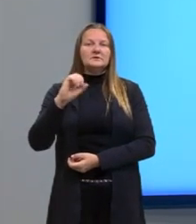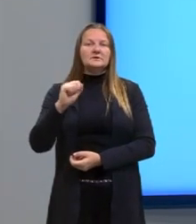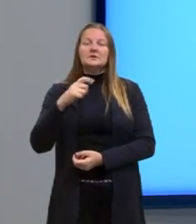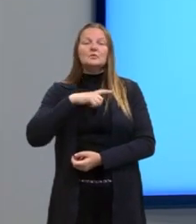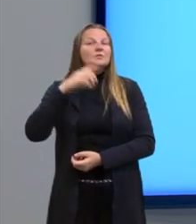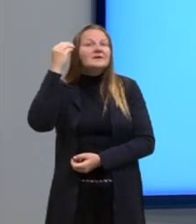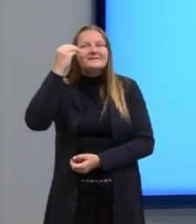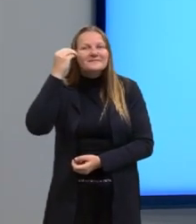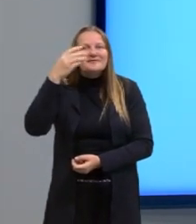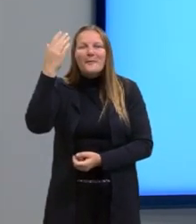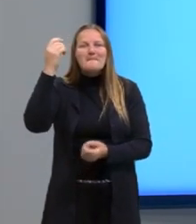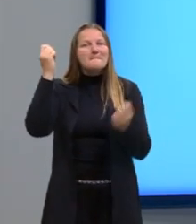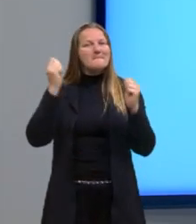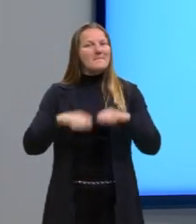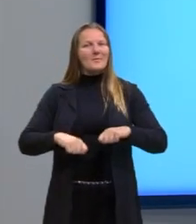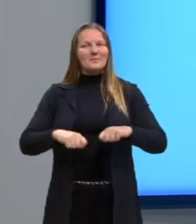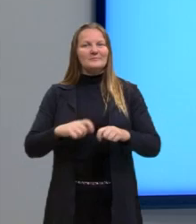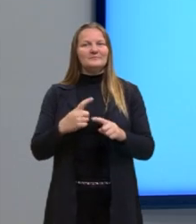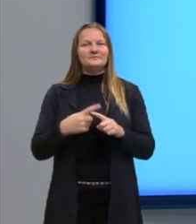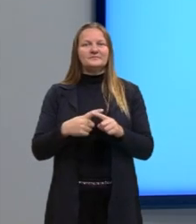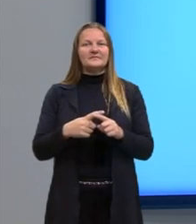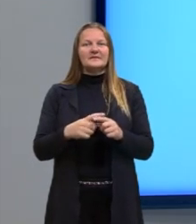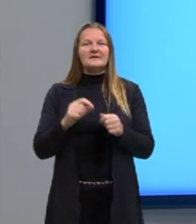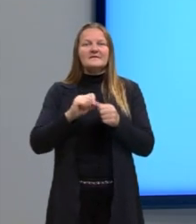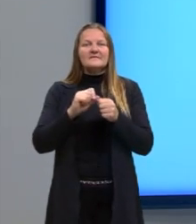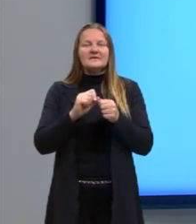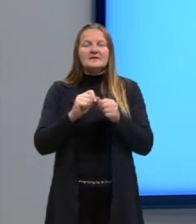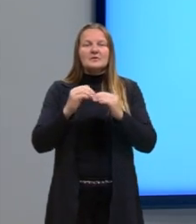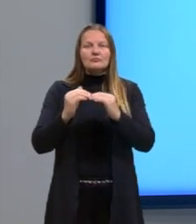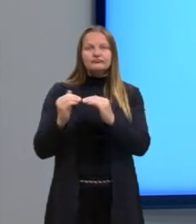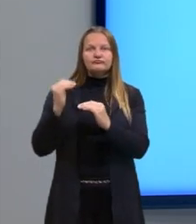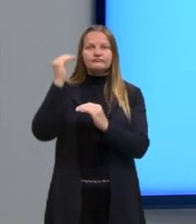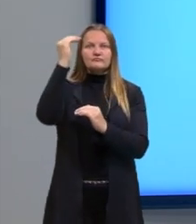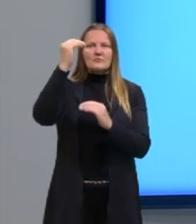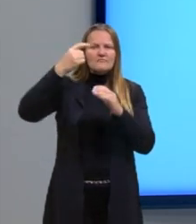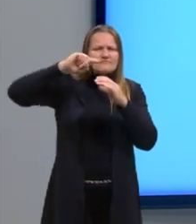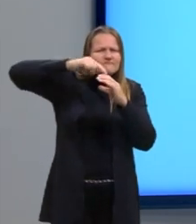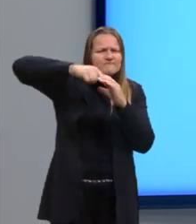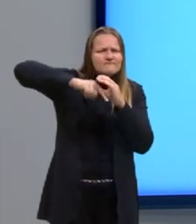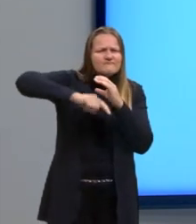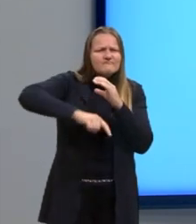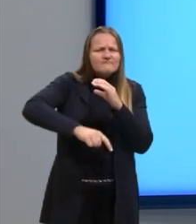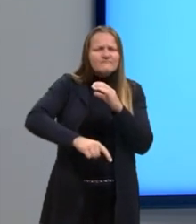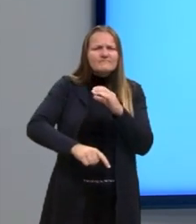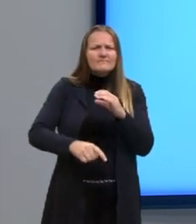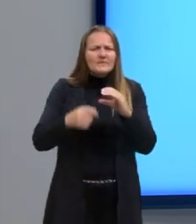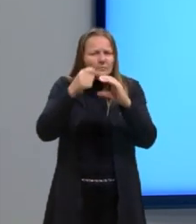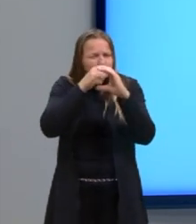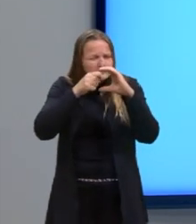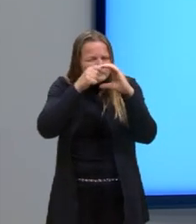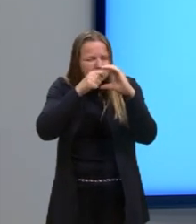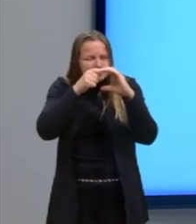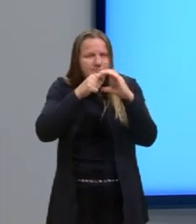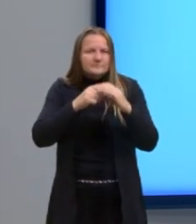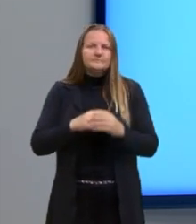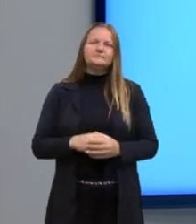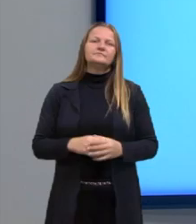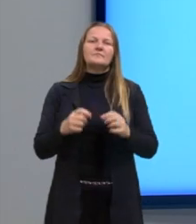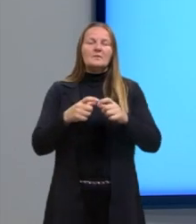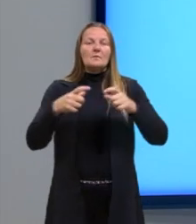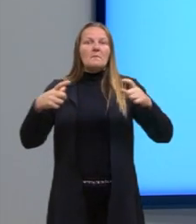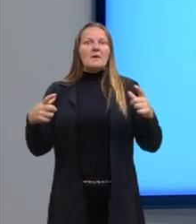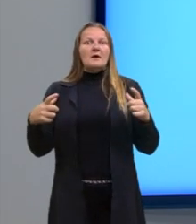aquela experiência porque é feito em níveis maiores e macroscópicos mas não quer dizer que elas são diferentes